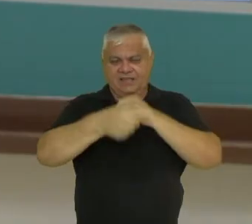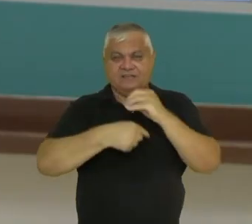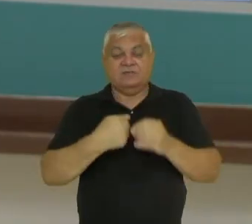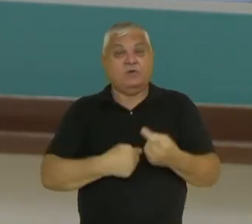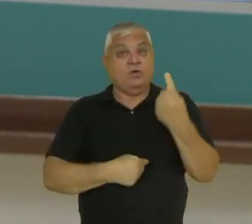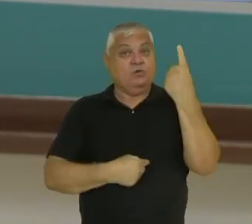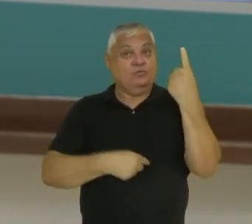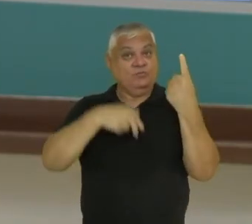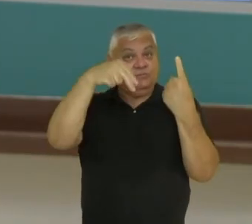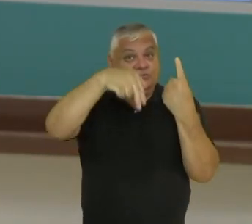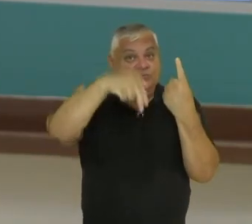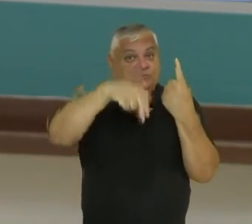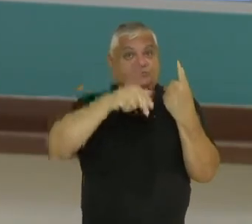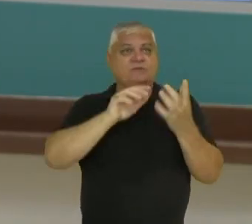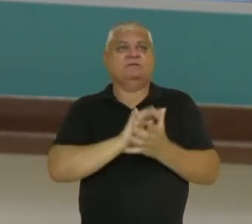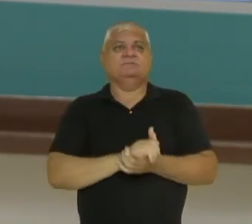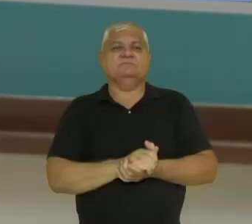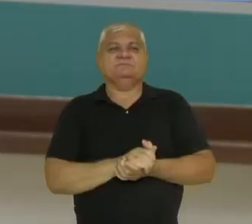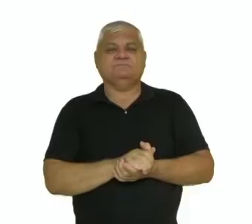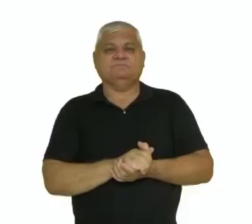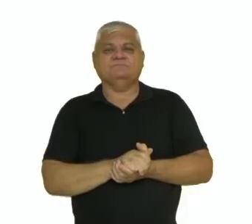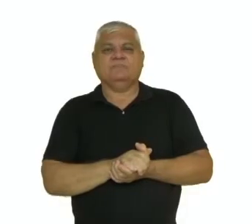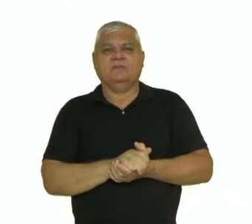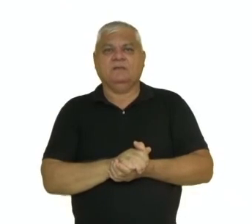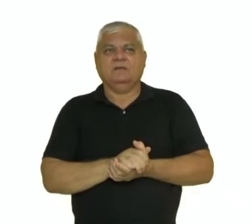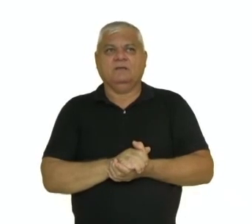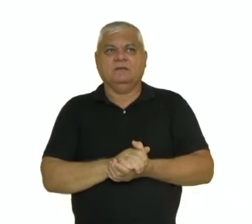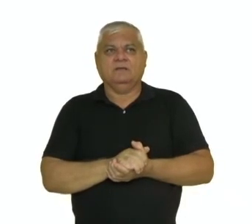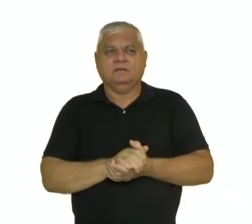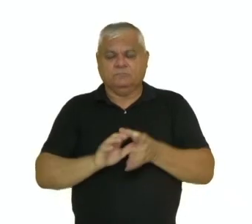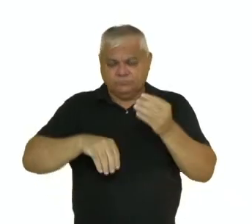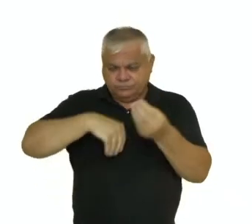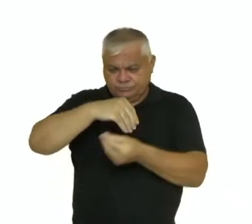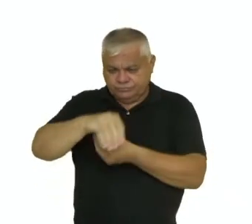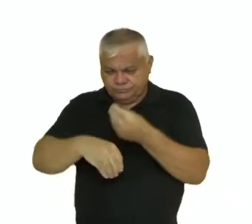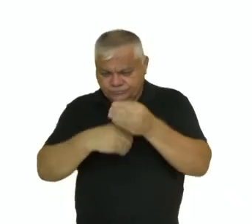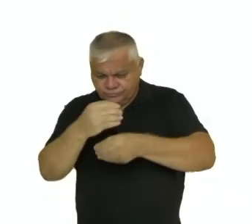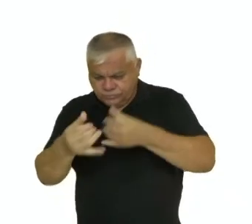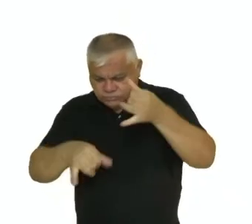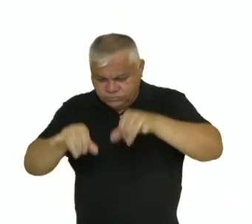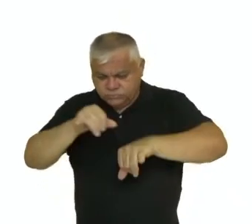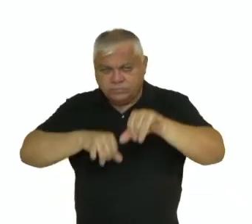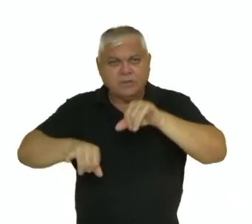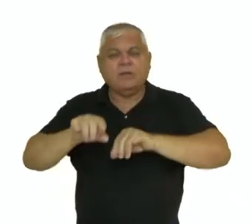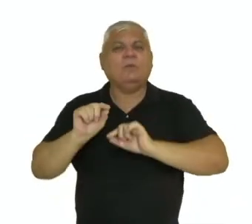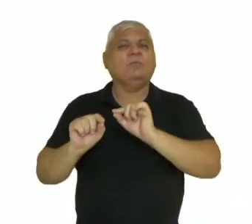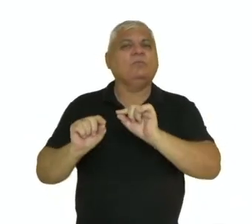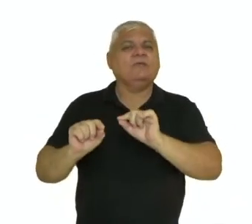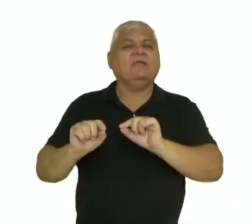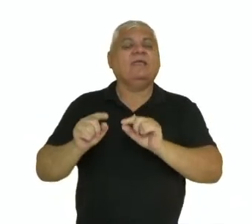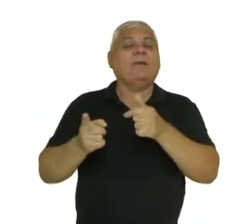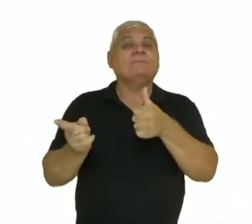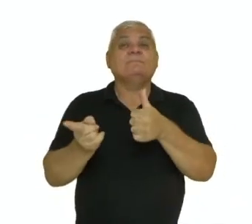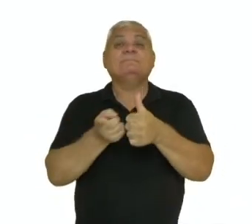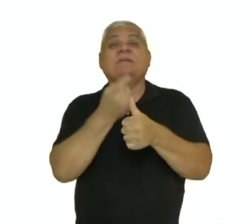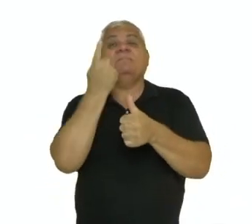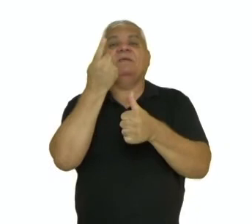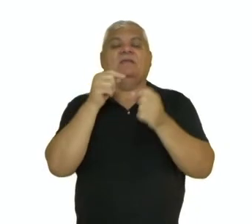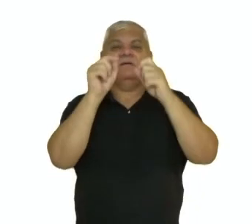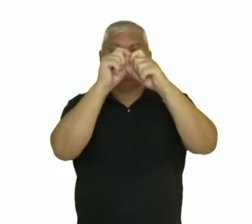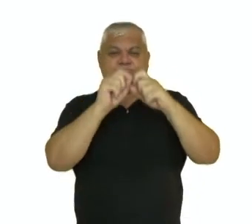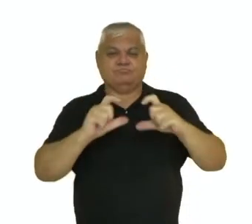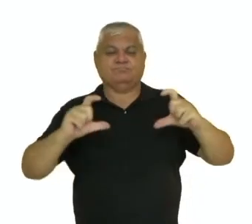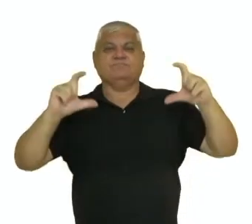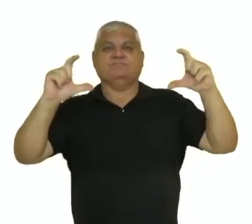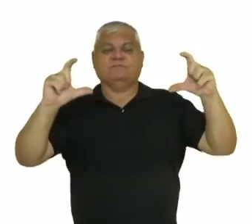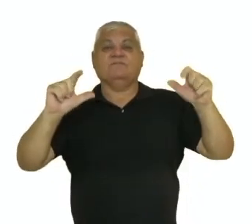nitrogênio. A reação química descrita no enunciado da atividade é a primeira equação que surge